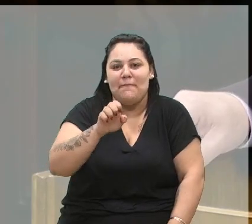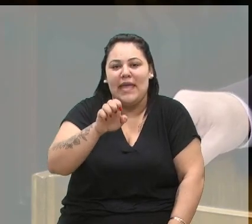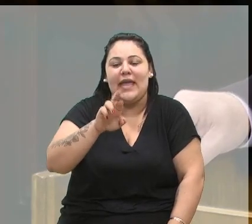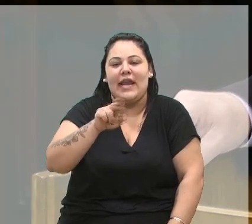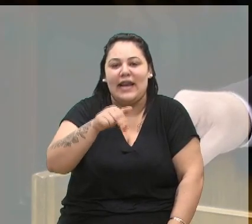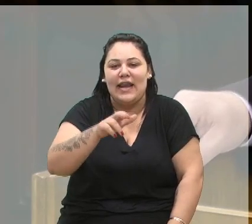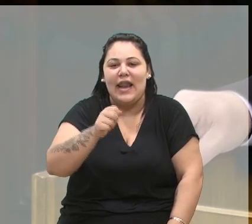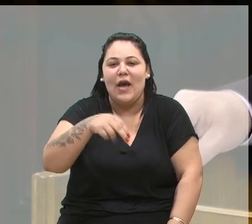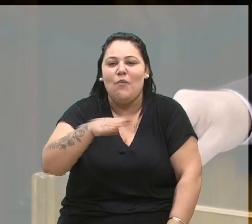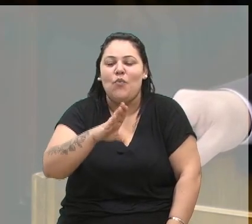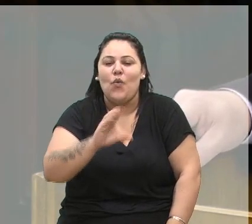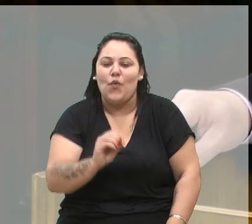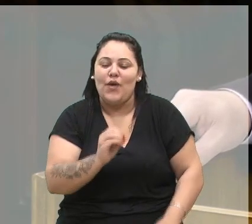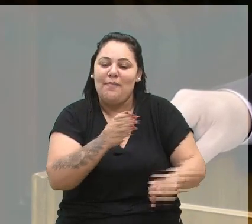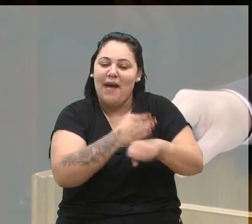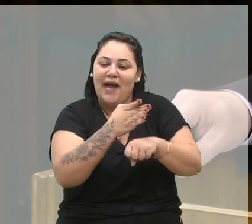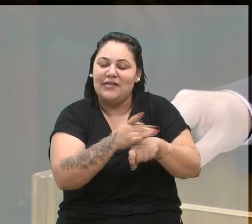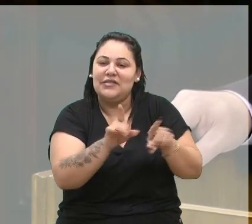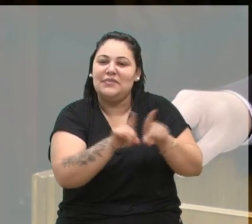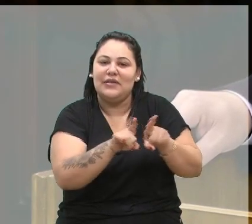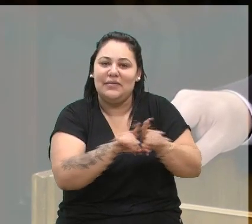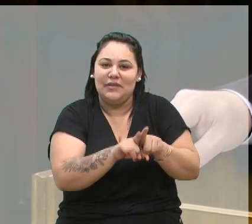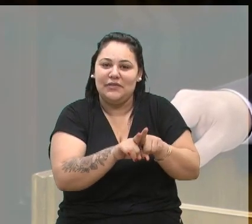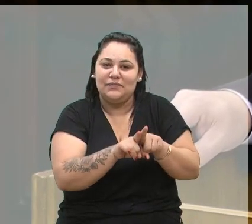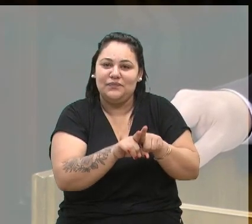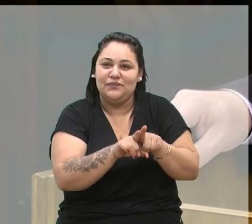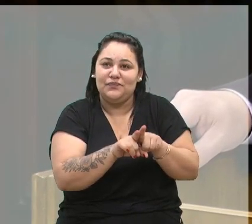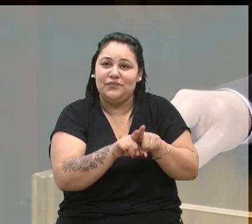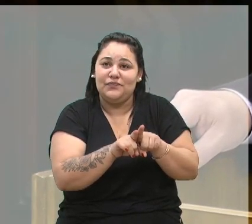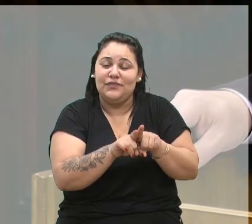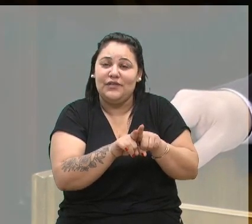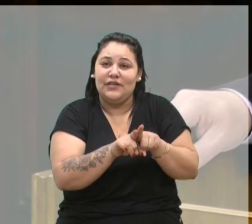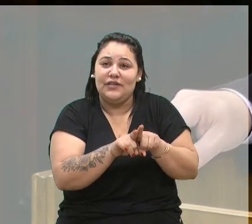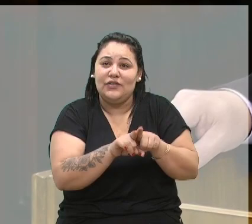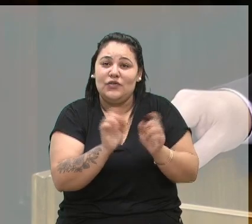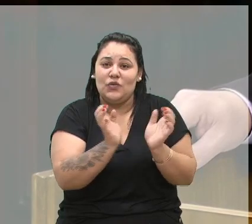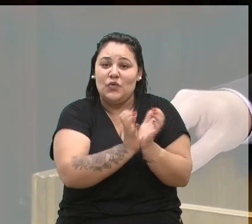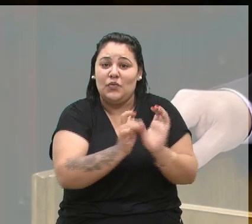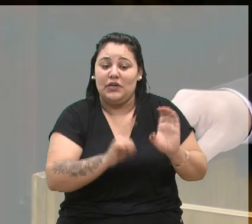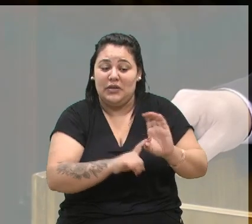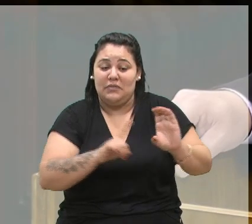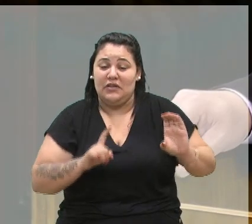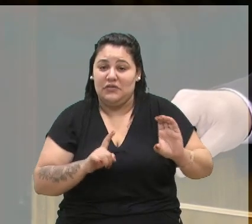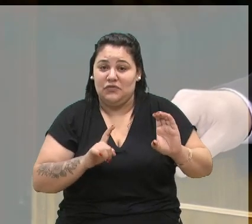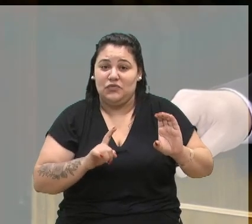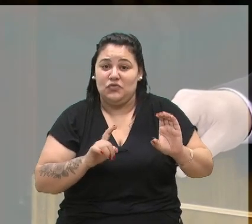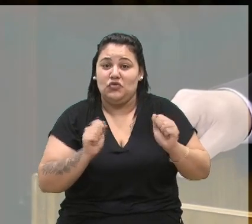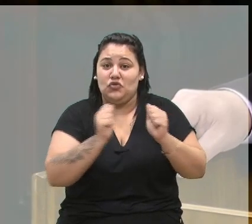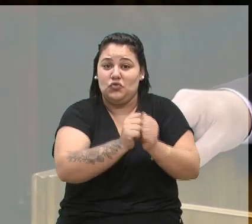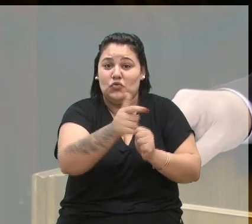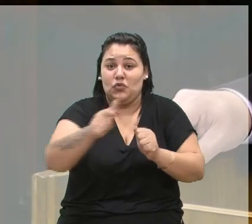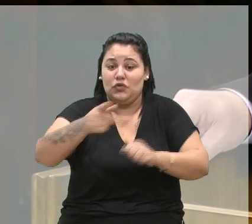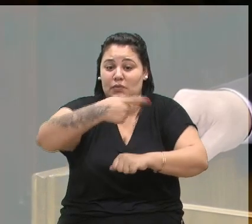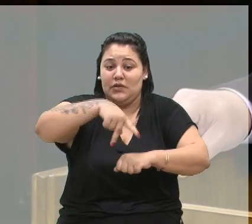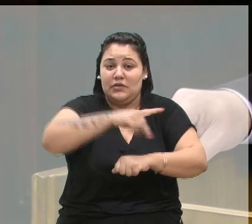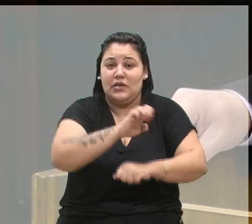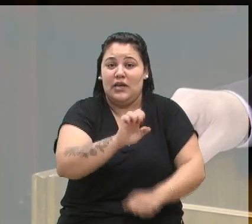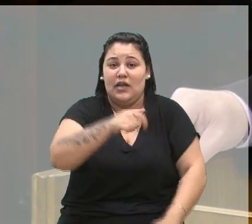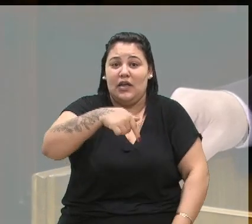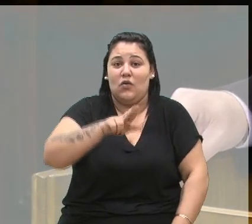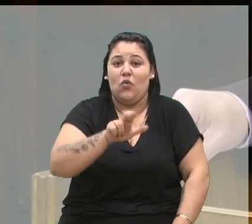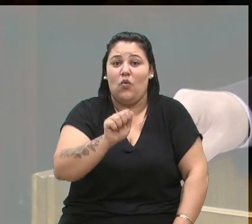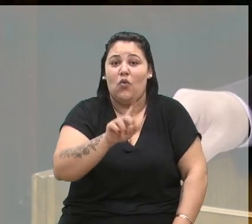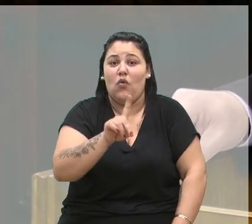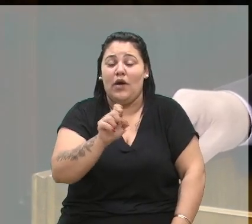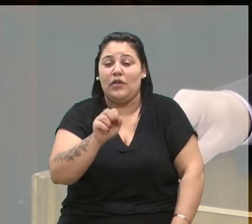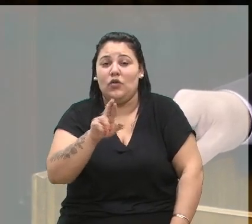Conselhos Independentes, junto aos seguintes países: Equador, El Salvador, Bolívia, Paraguai, Venezuela,